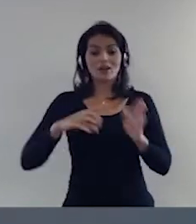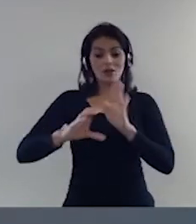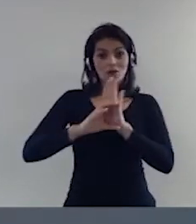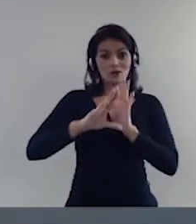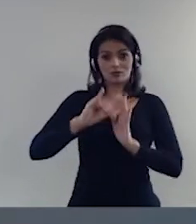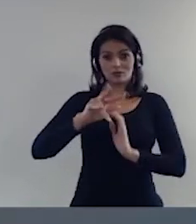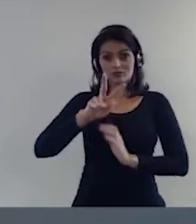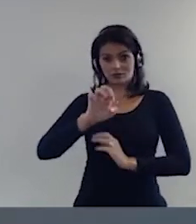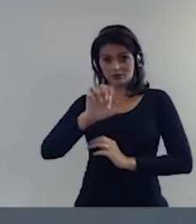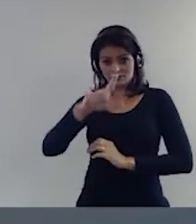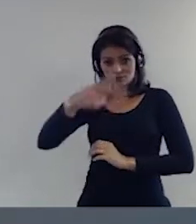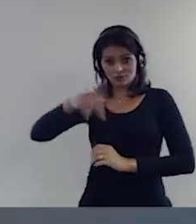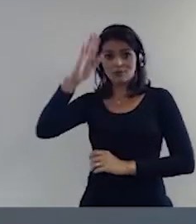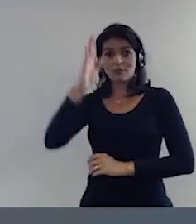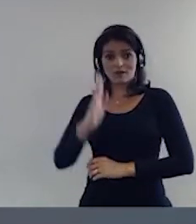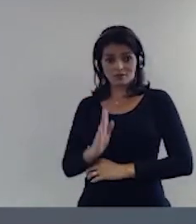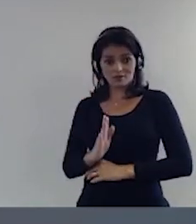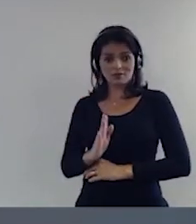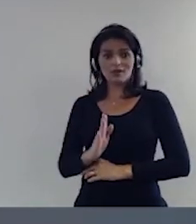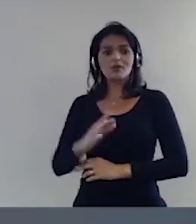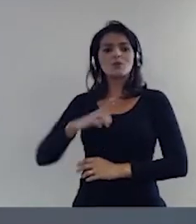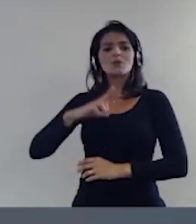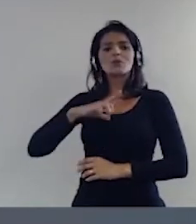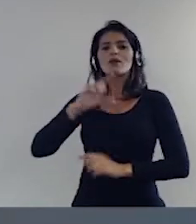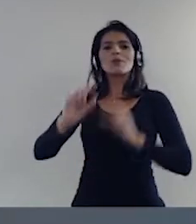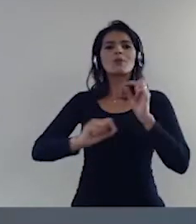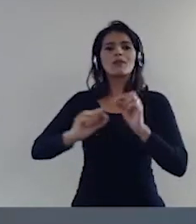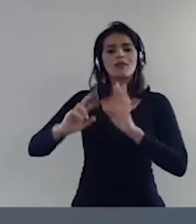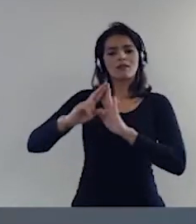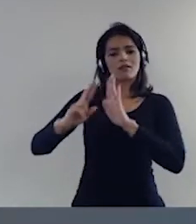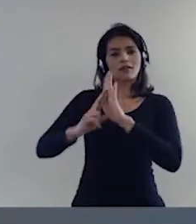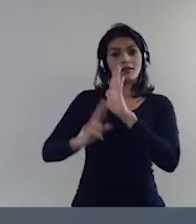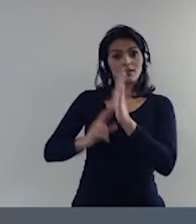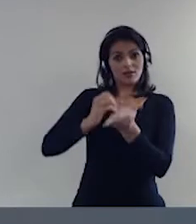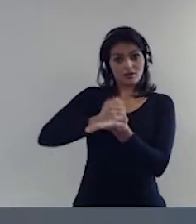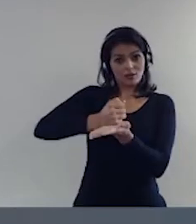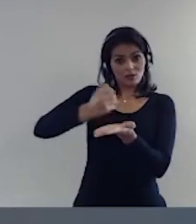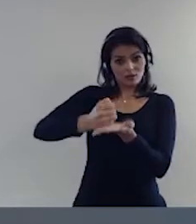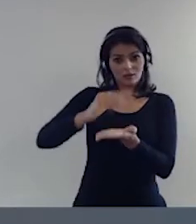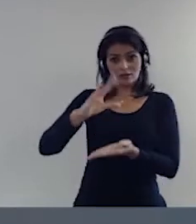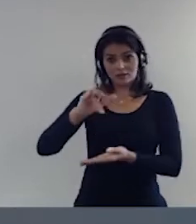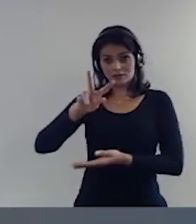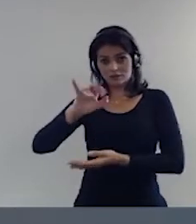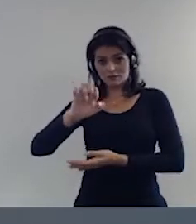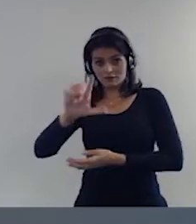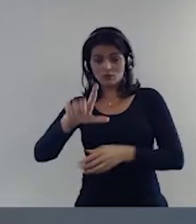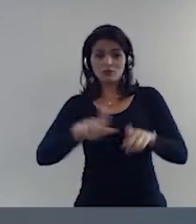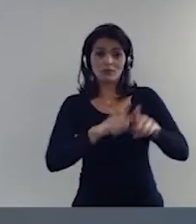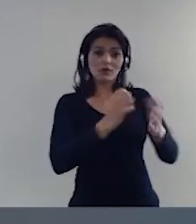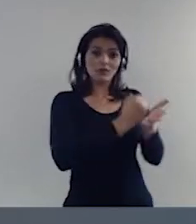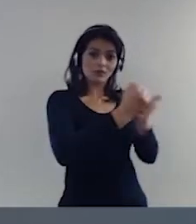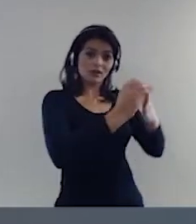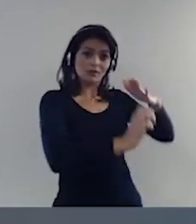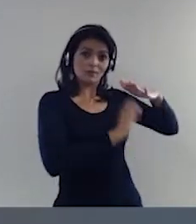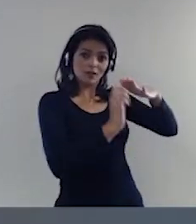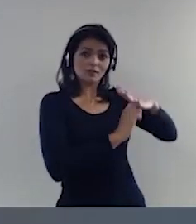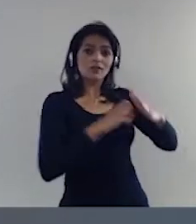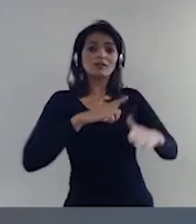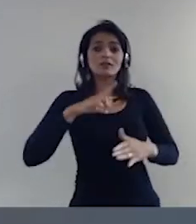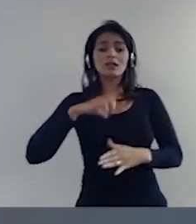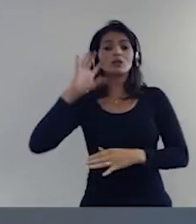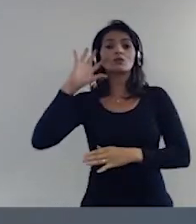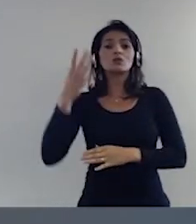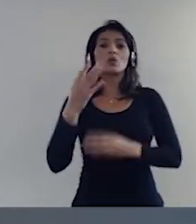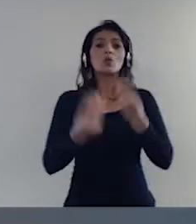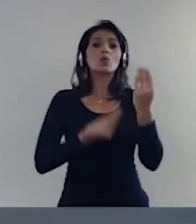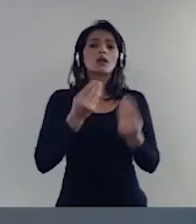Civil brasileiro, nesse aspecto, portanto, no que diz respeito ao regime dos contratos civis e empresariais, ele adotou a solução que a gente pode